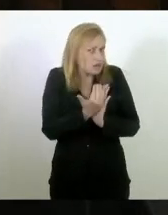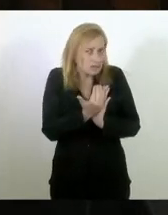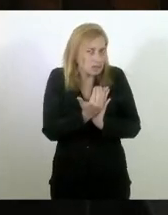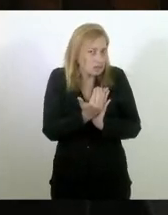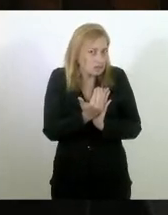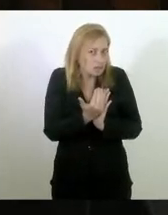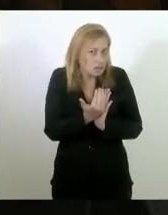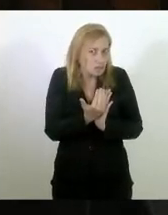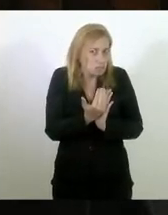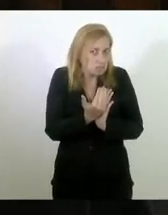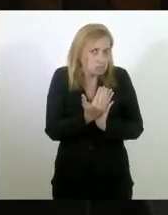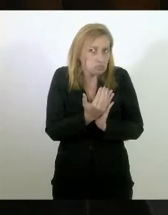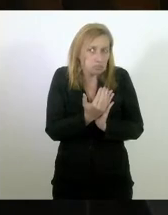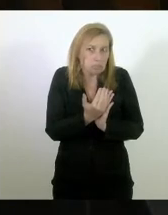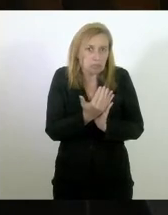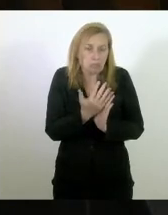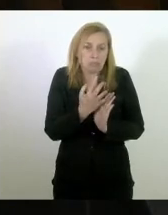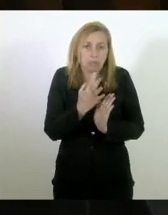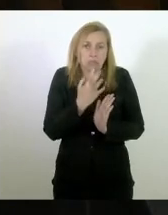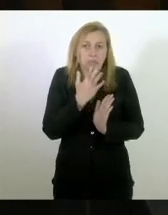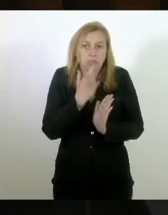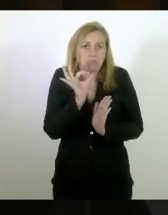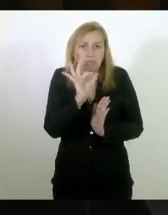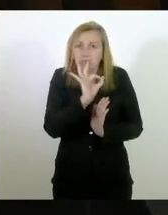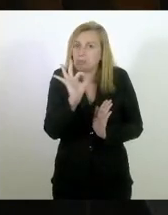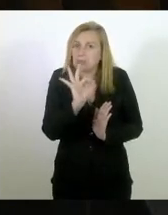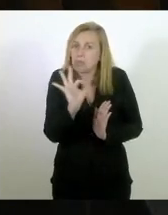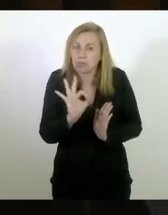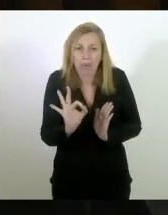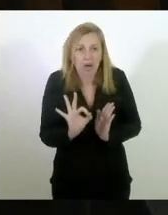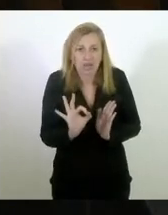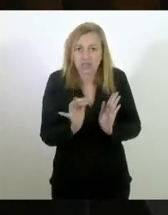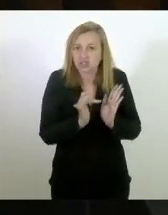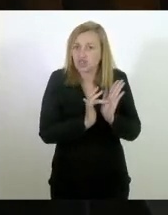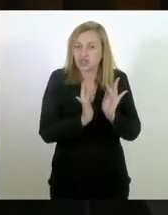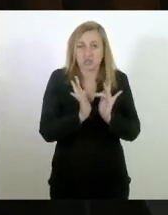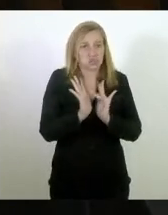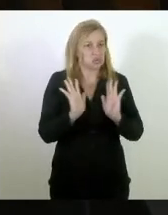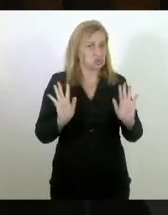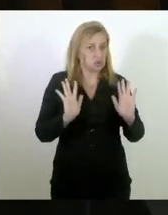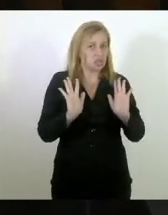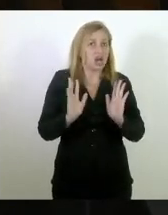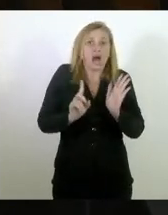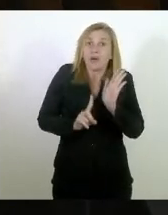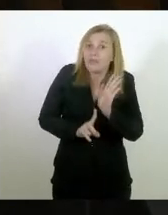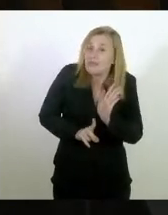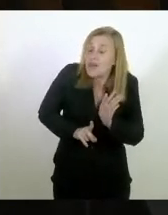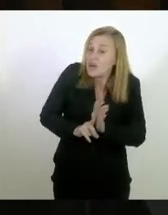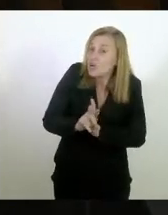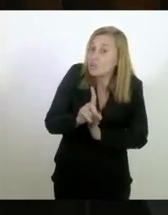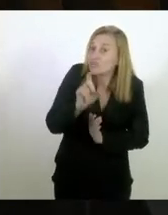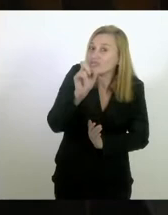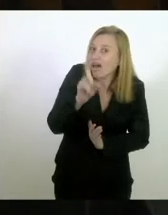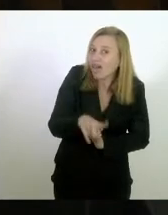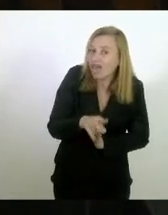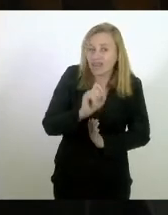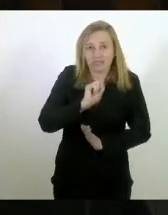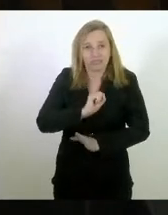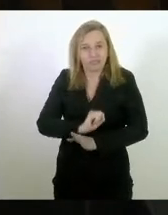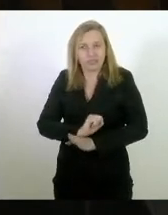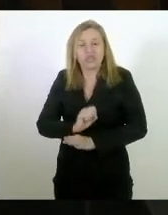absoluta nenhuma noção nada a ver com Jesus a pergunta é a seguinte